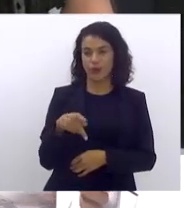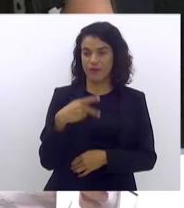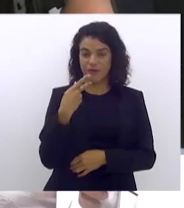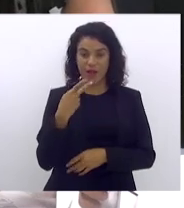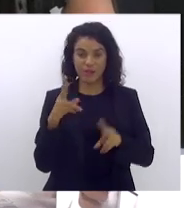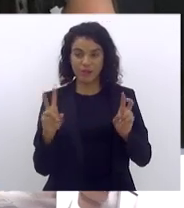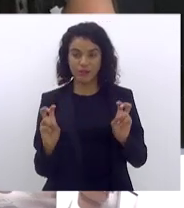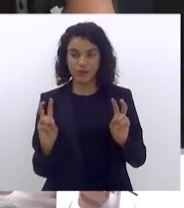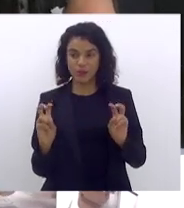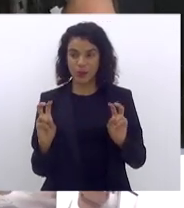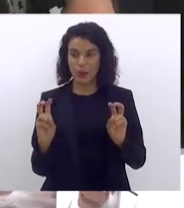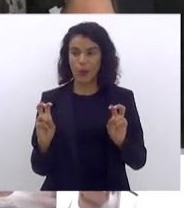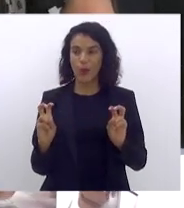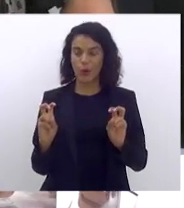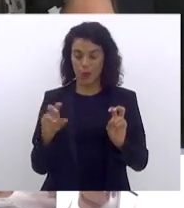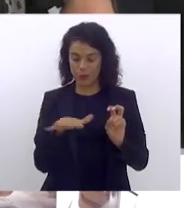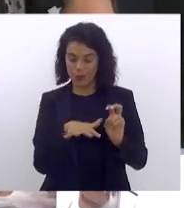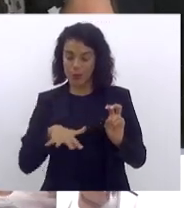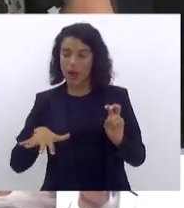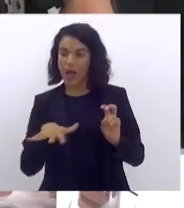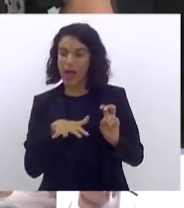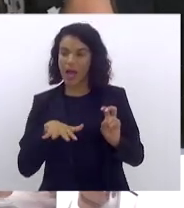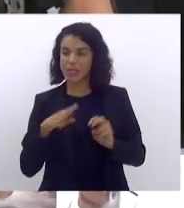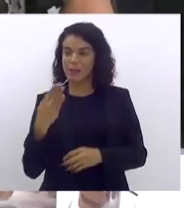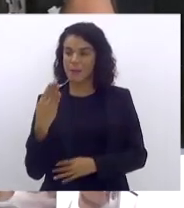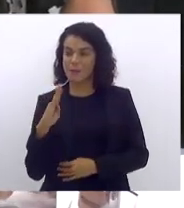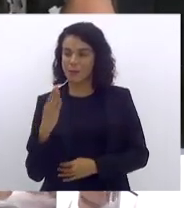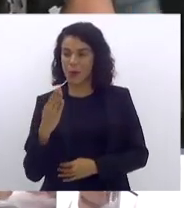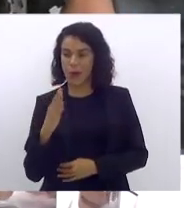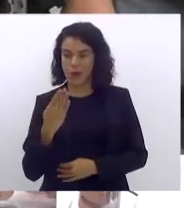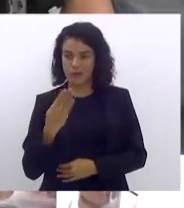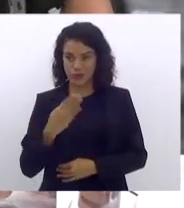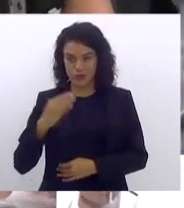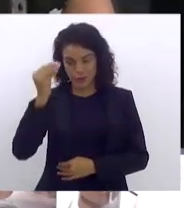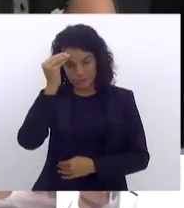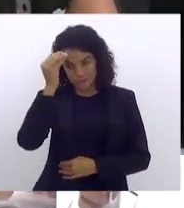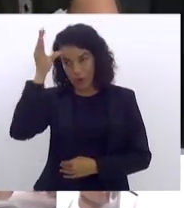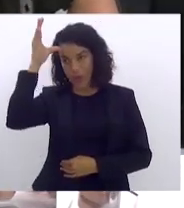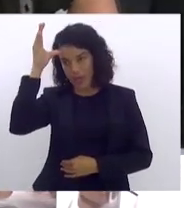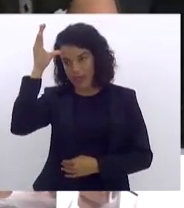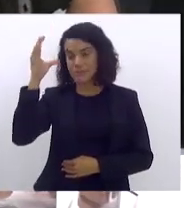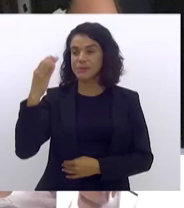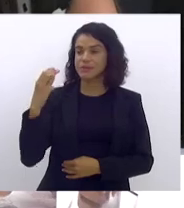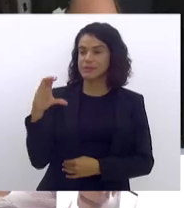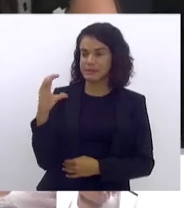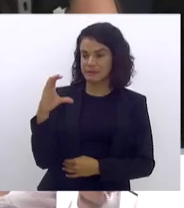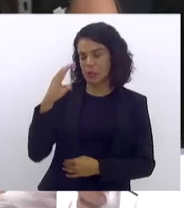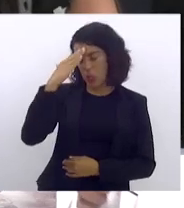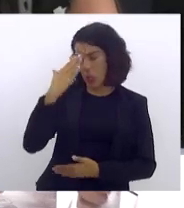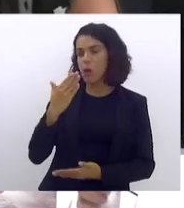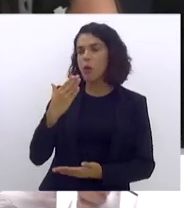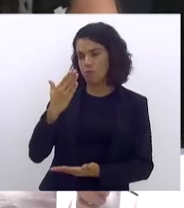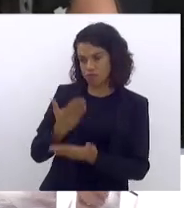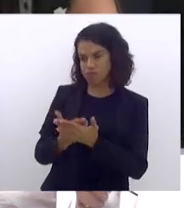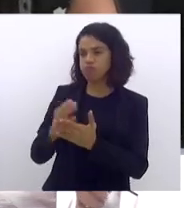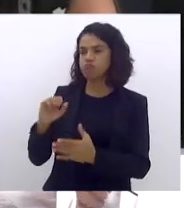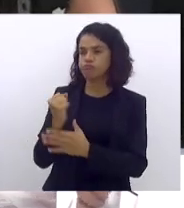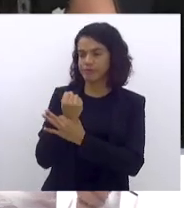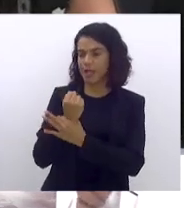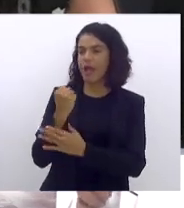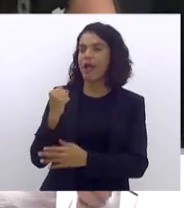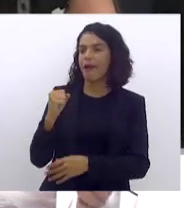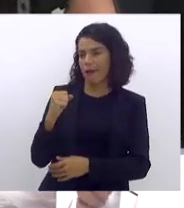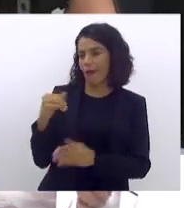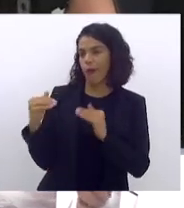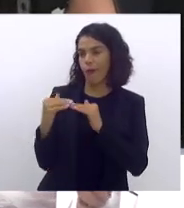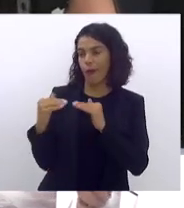fala de um campo biológico, do entendimento da ciência, eu sou absolutamente favorável à discussão. O que